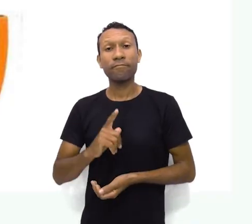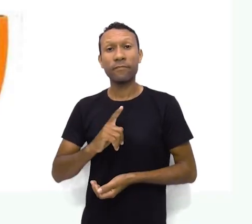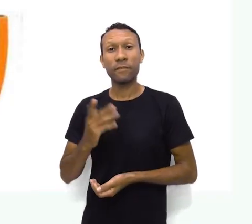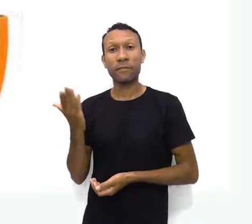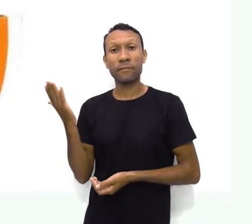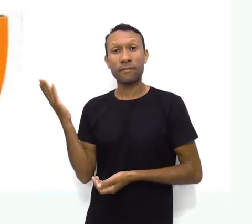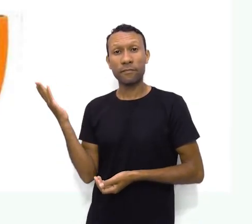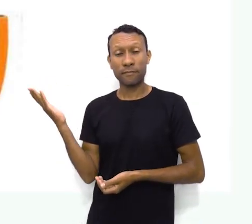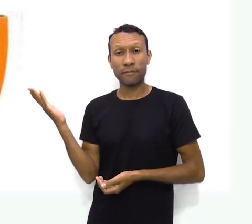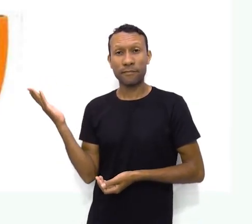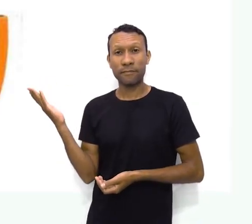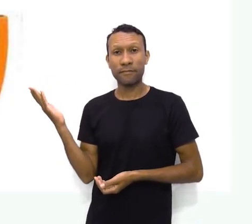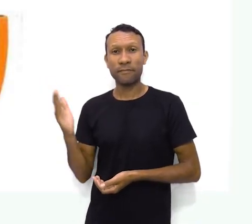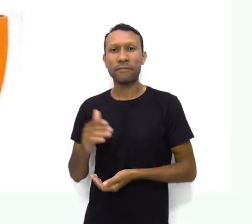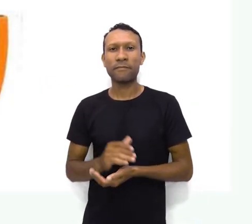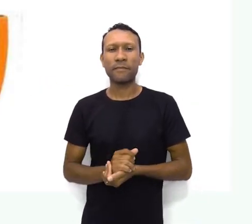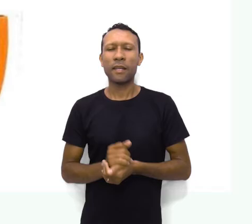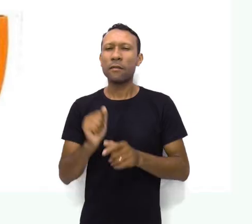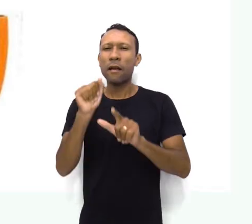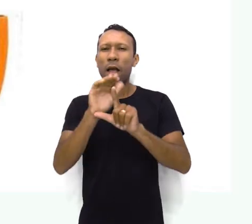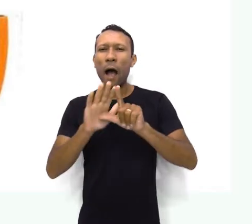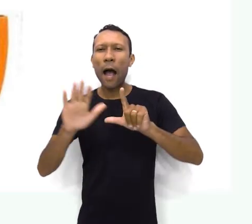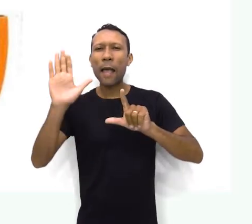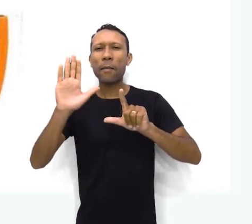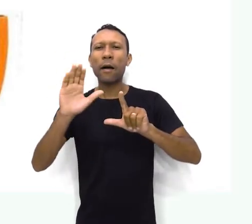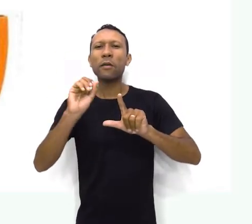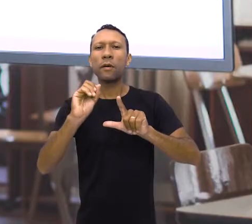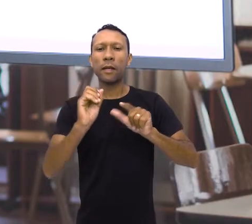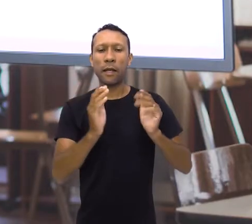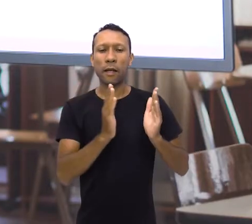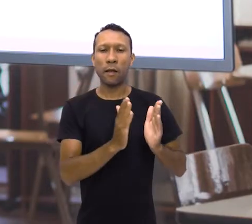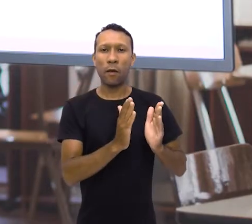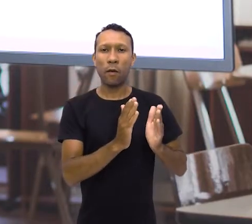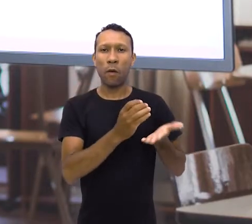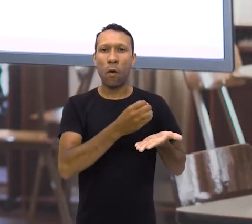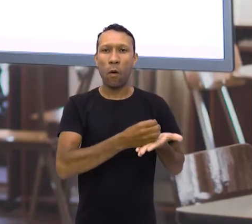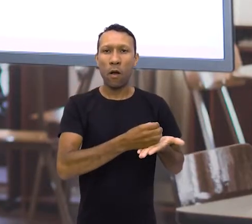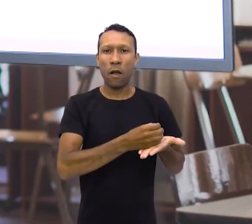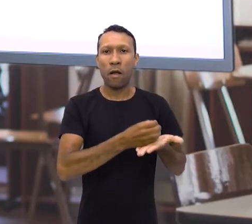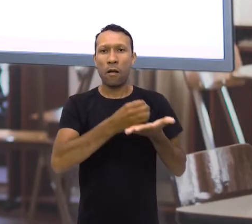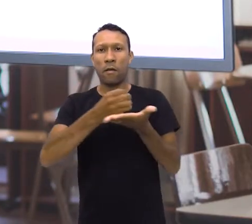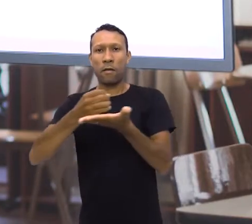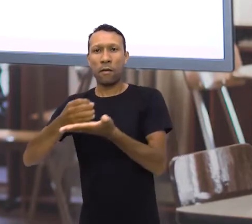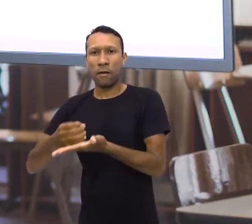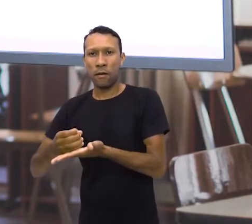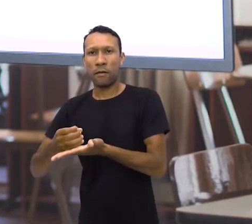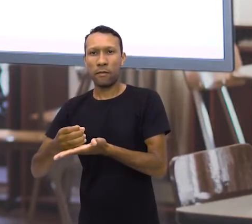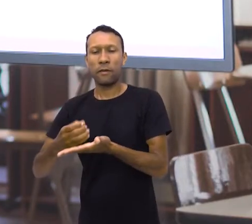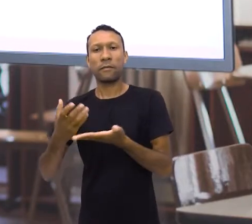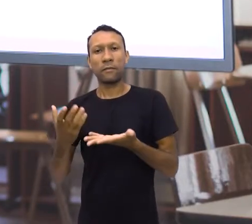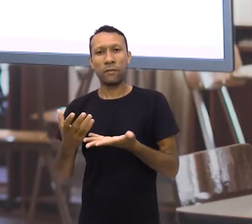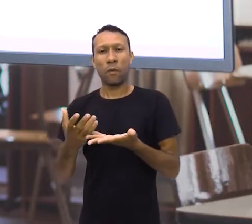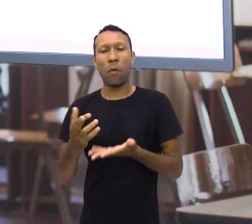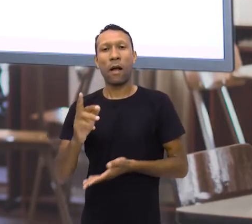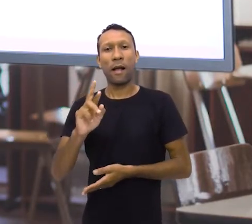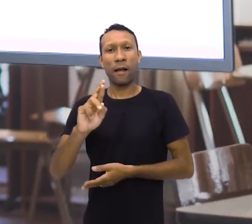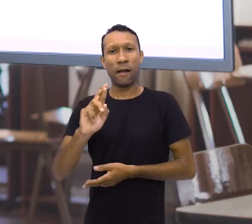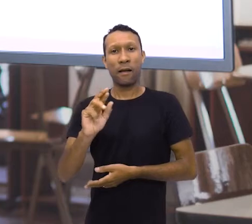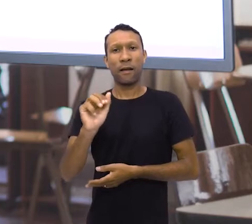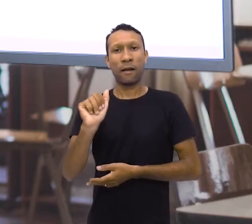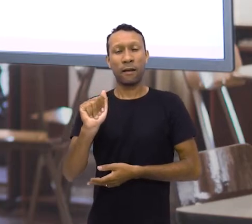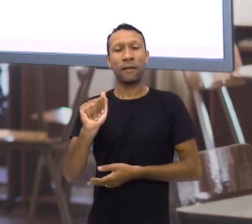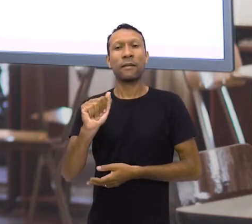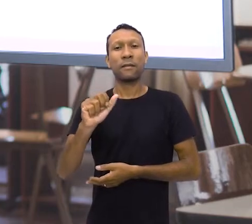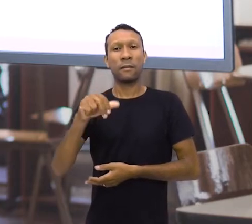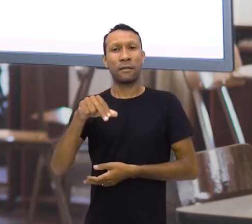Aqui, a imagem foi deslocada para outro ponto. Então foi uma translação. Na